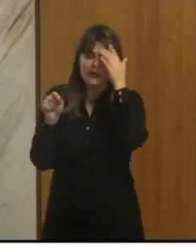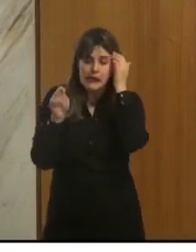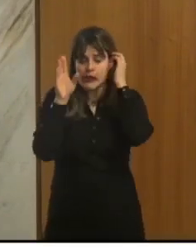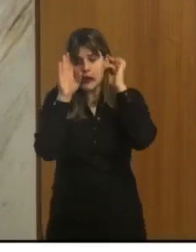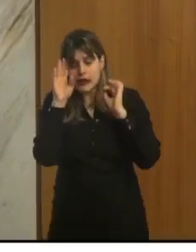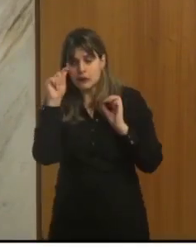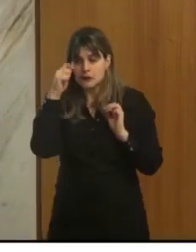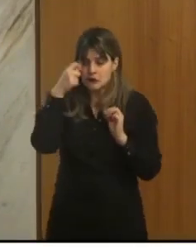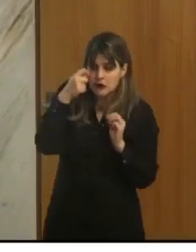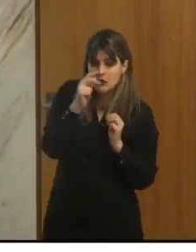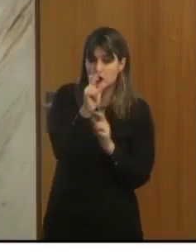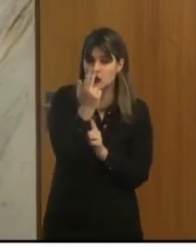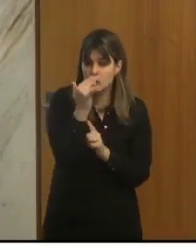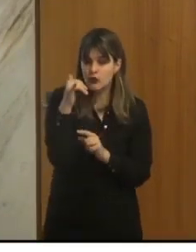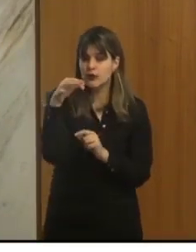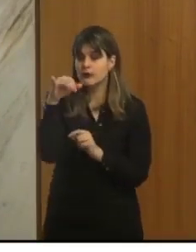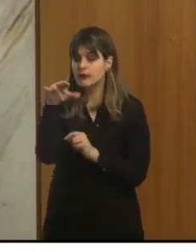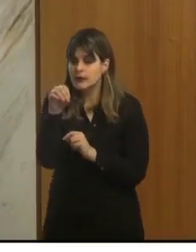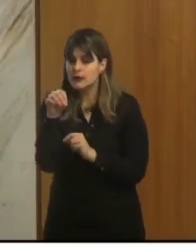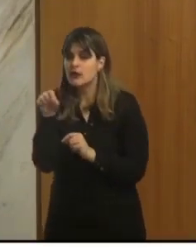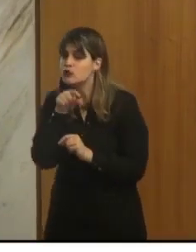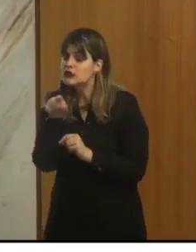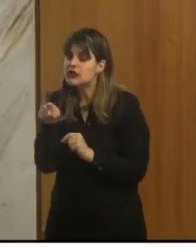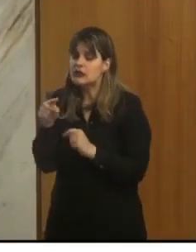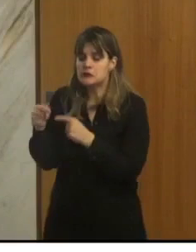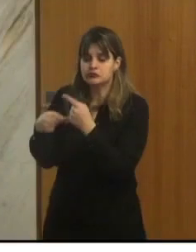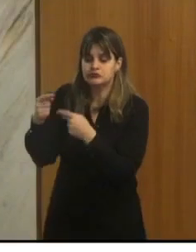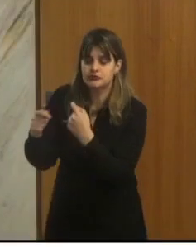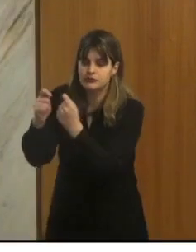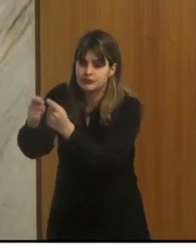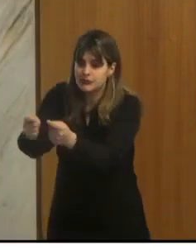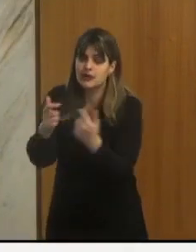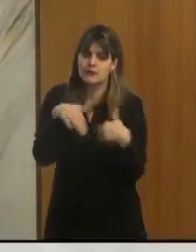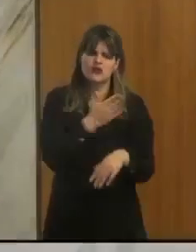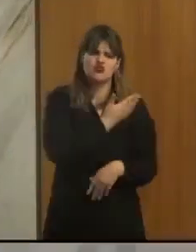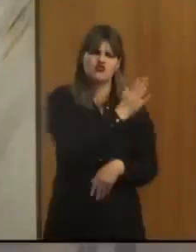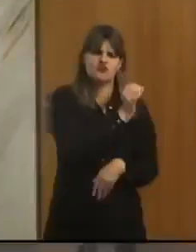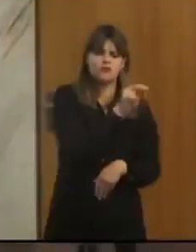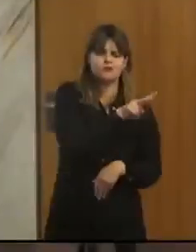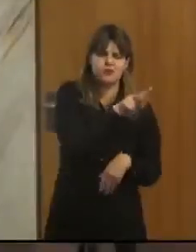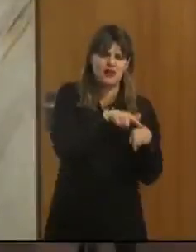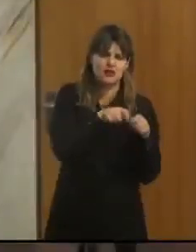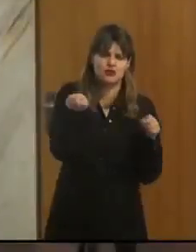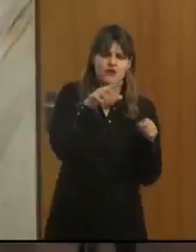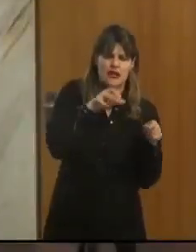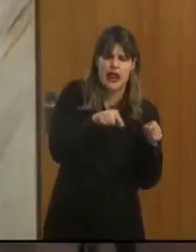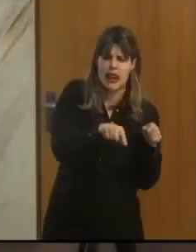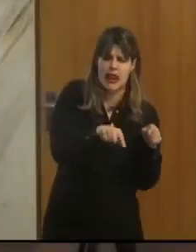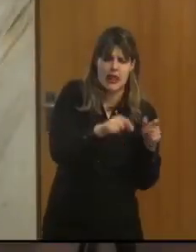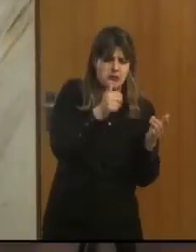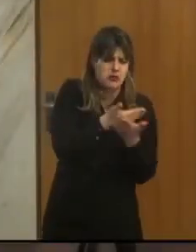alguma escrita de Rui de Pina que ele podia ser o herdeiro. Mas o herdeiro de Dom João II estava vivo e nada fazia pensar que ele ia